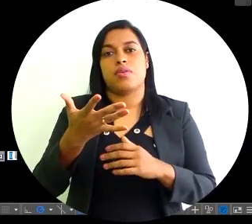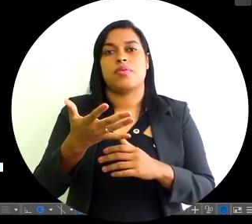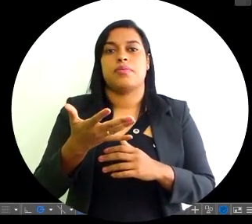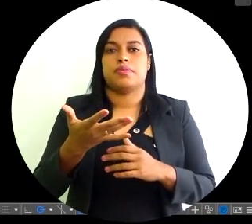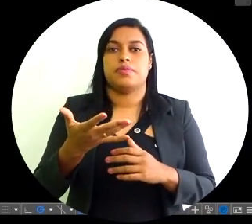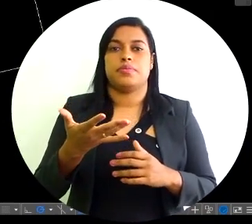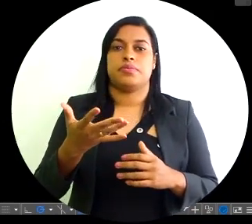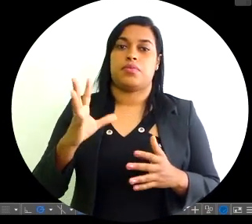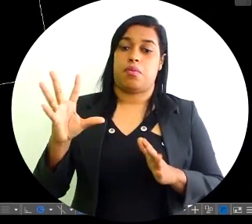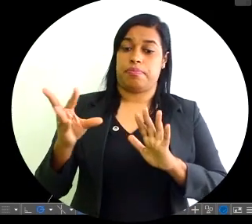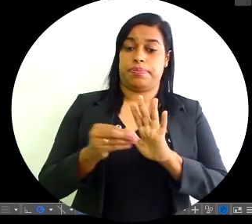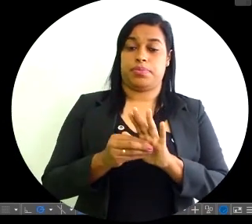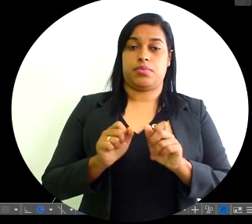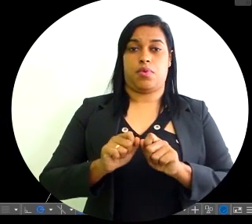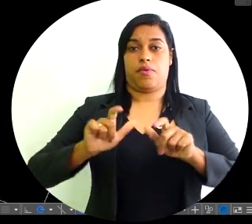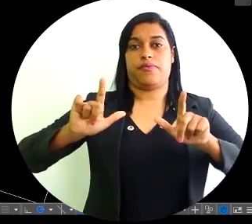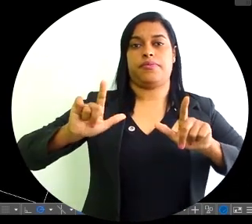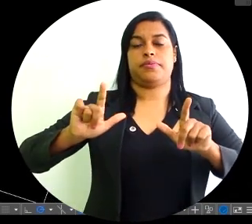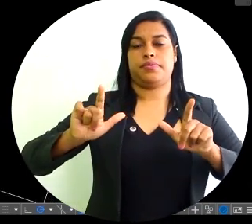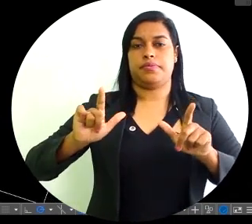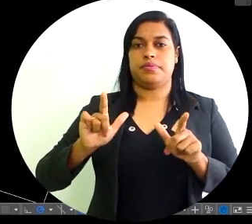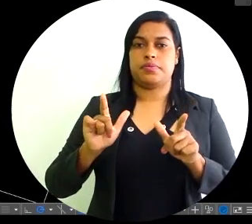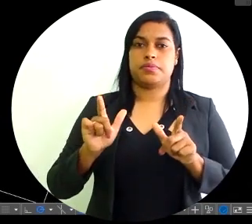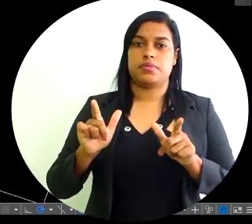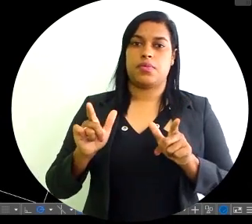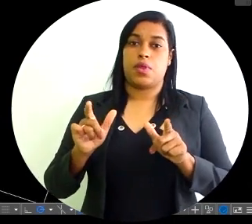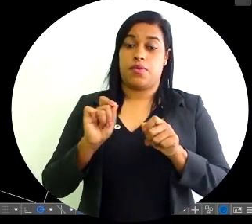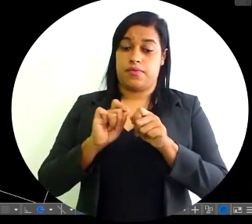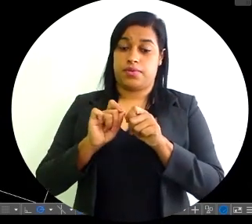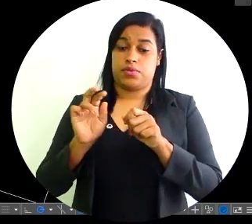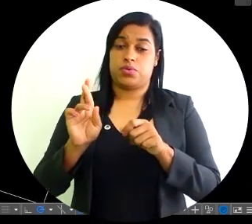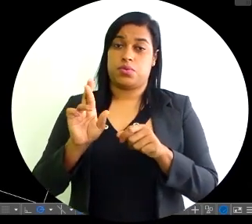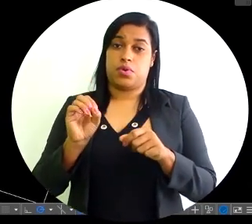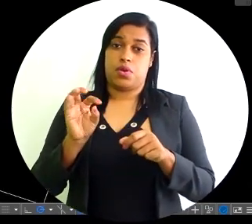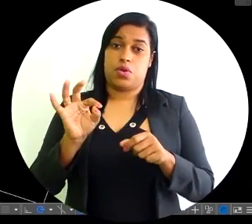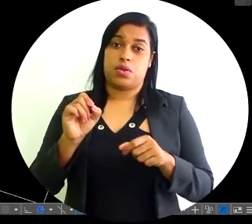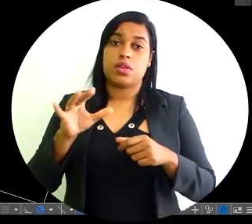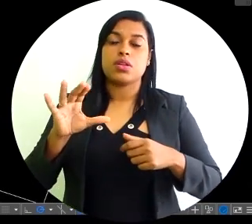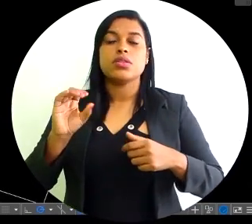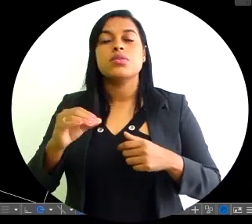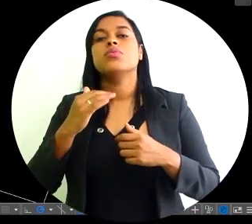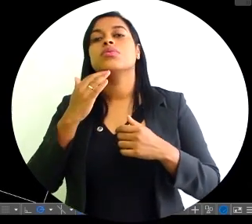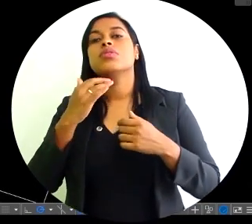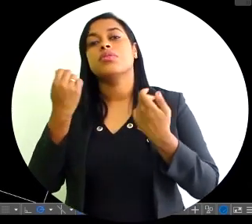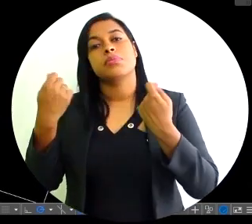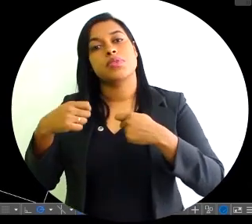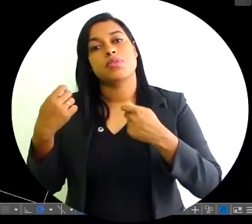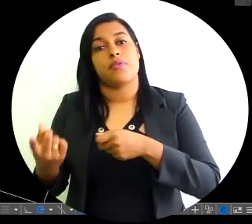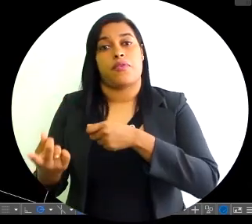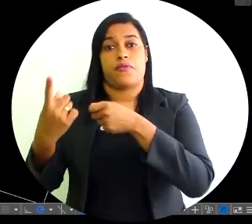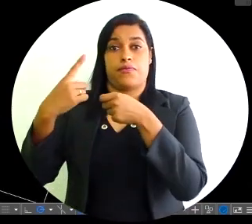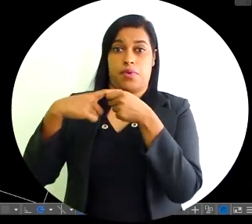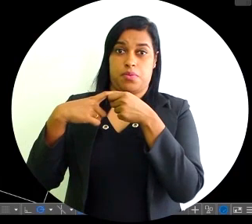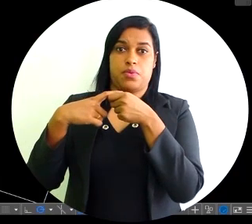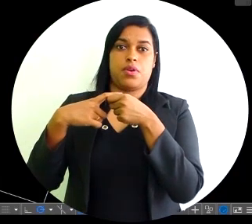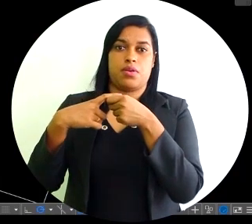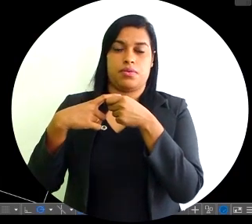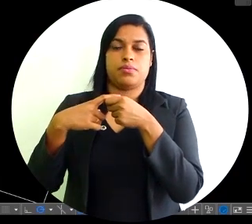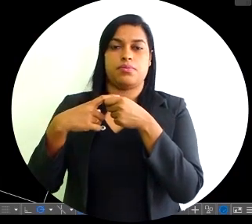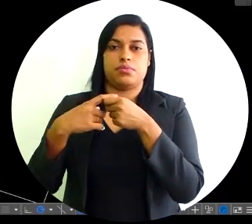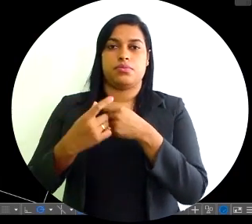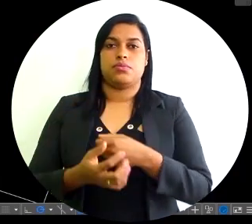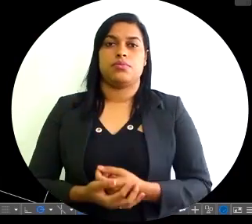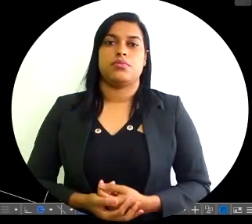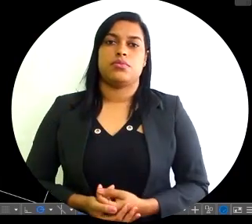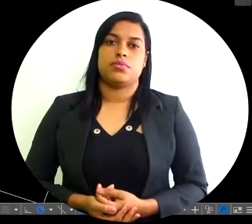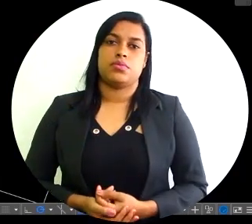ponto e ele já vai colocar essa figura no lugar. Nesse caso, então, eu fiz uma rotação sem precisão, né? Eu vou voltar,